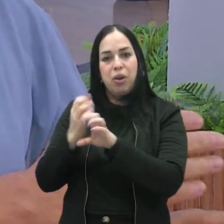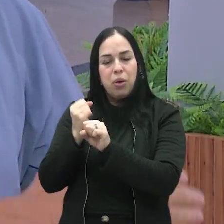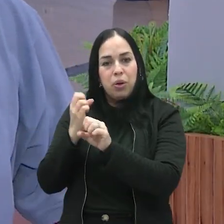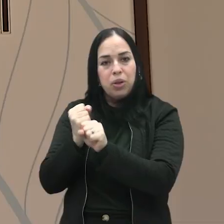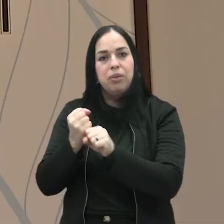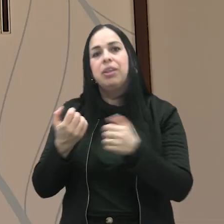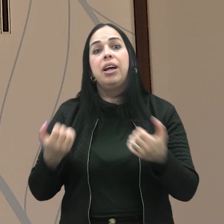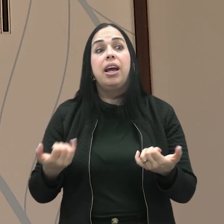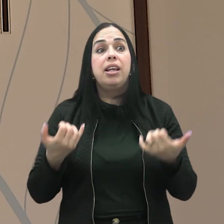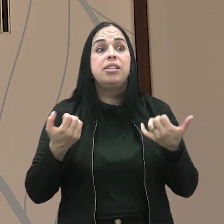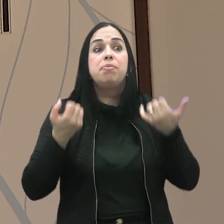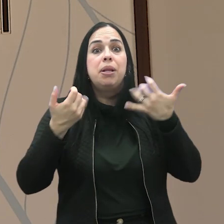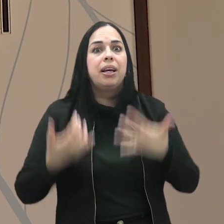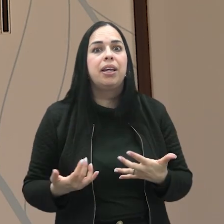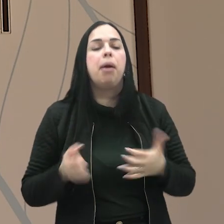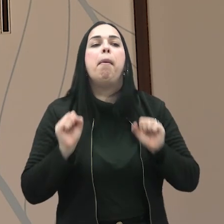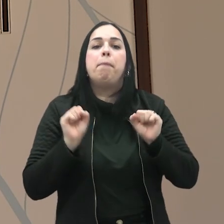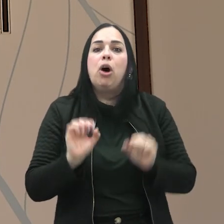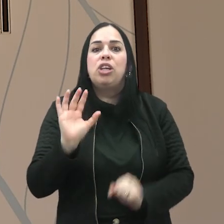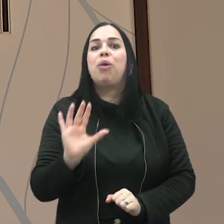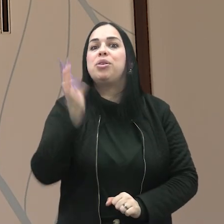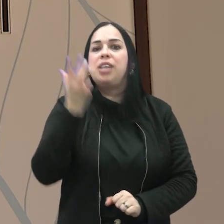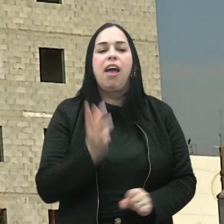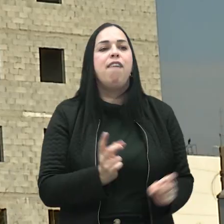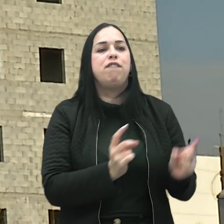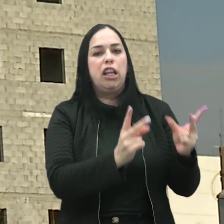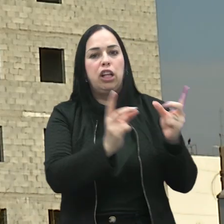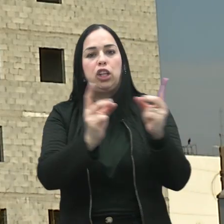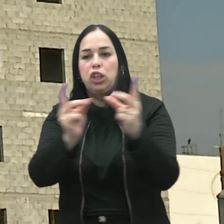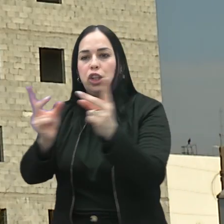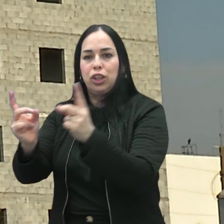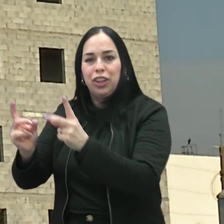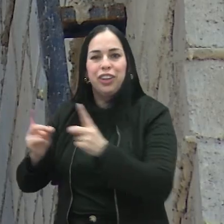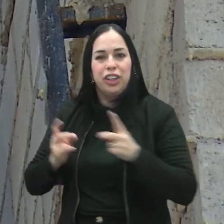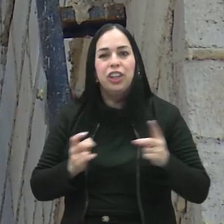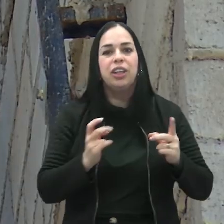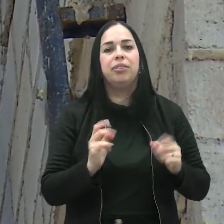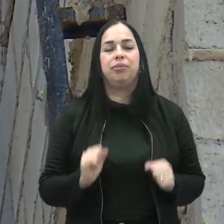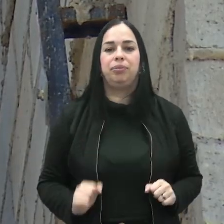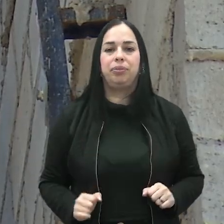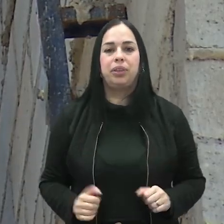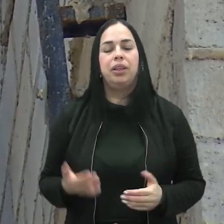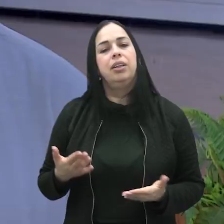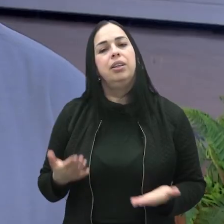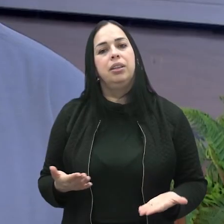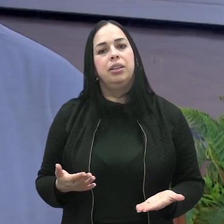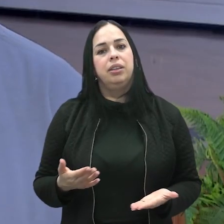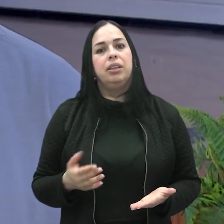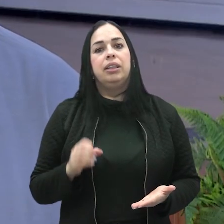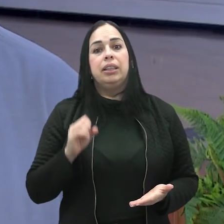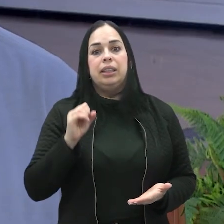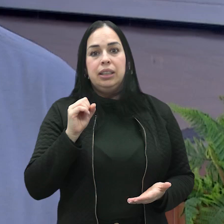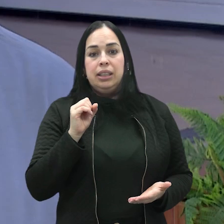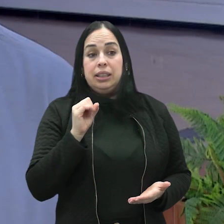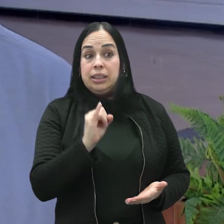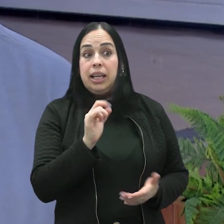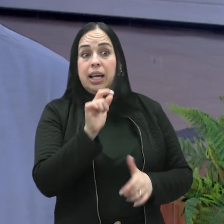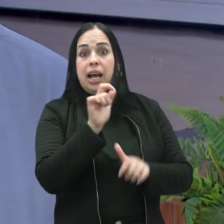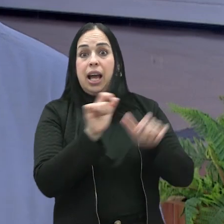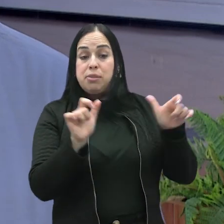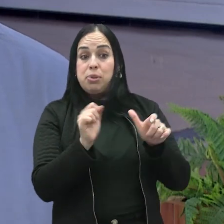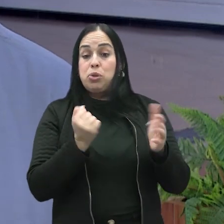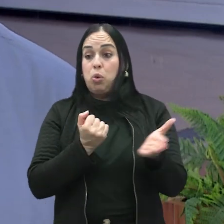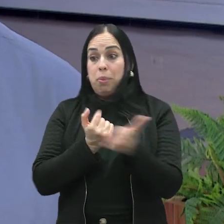podem significar um aumento na compra de imóveis e aquecer a área da construção civil. Acontecendo o aumento,